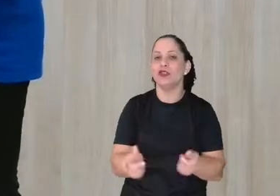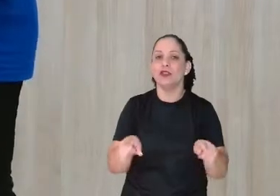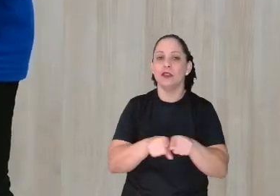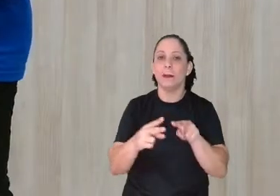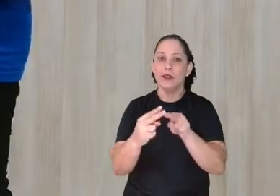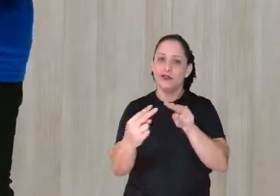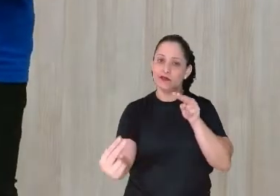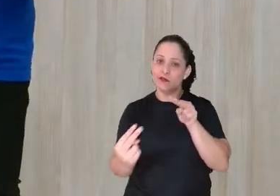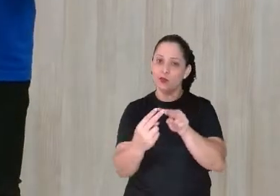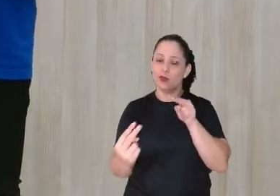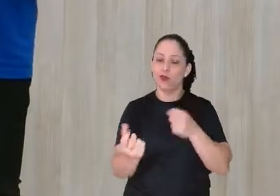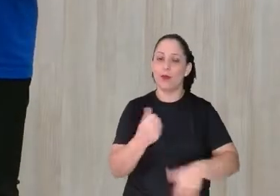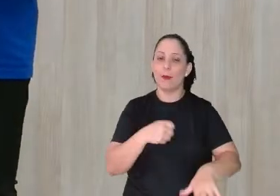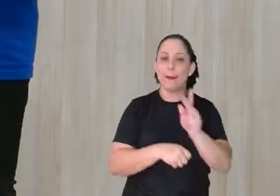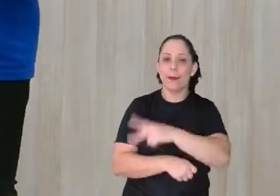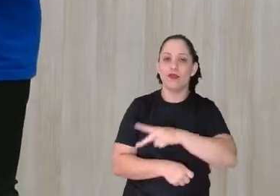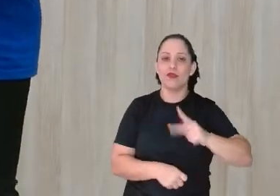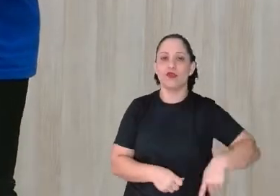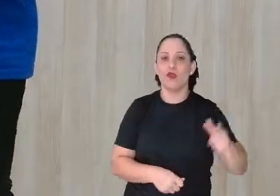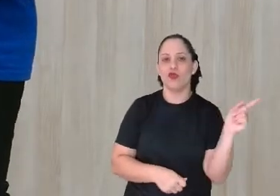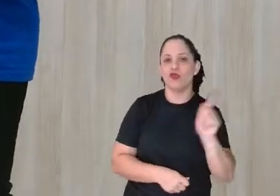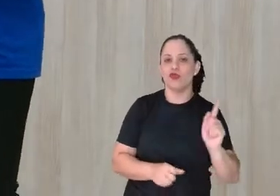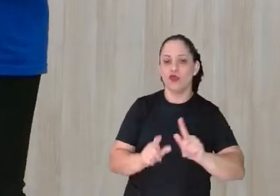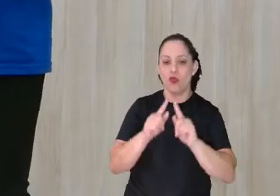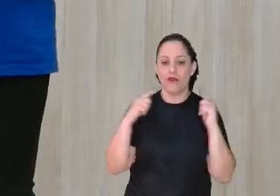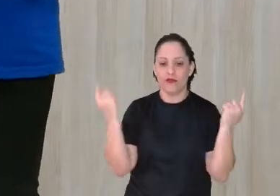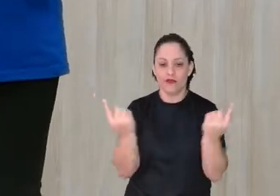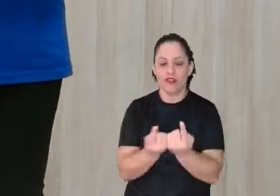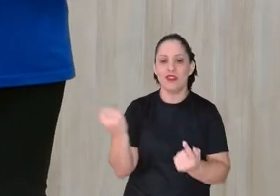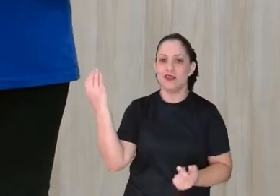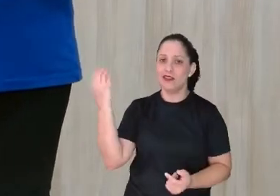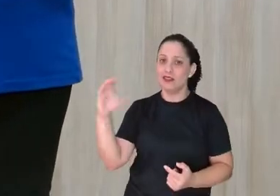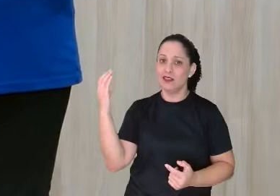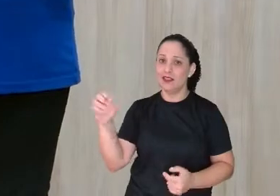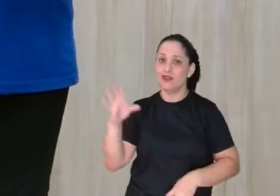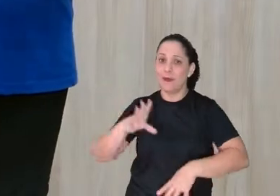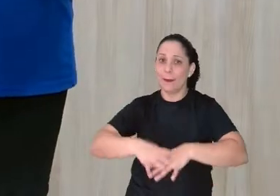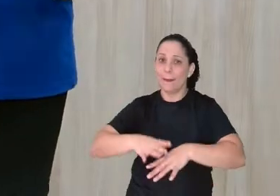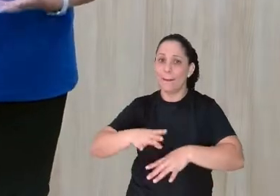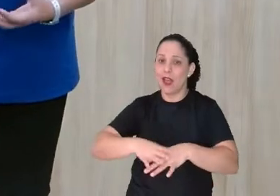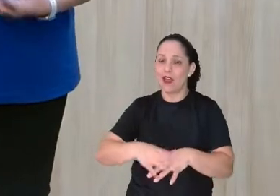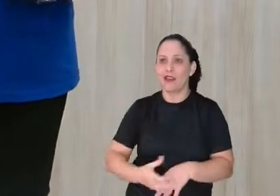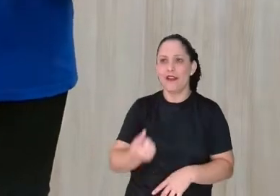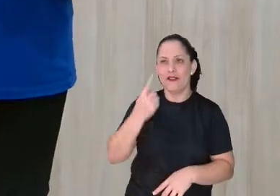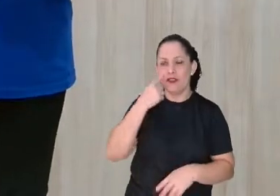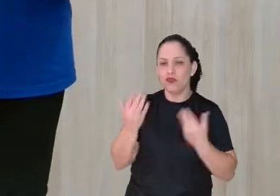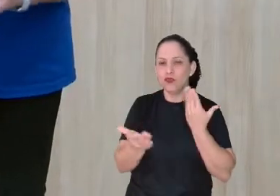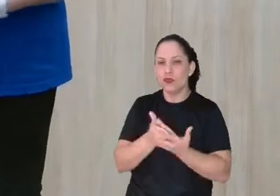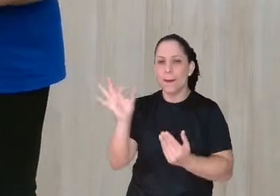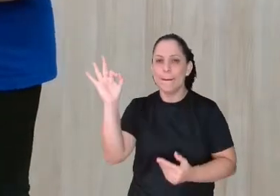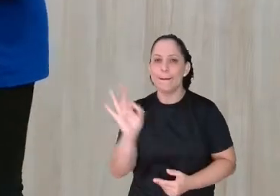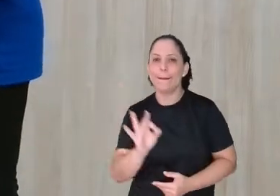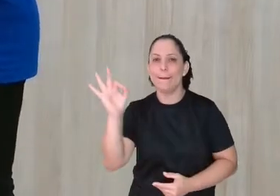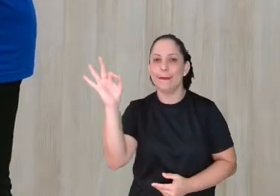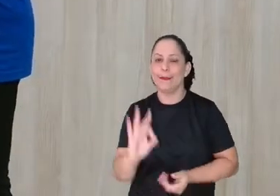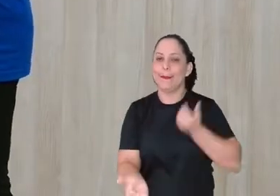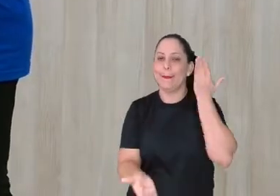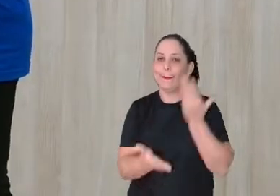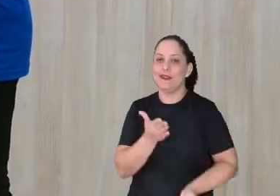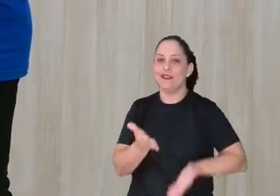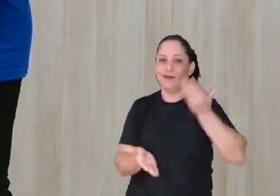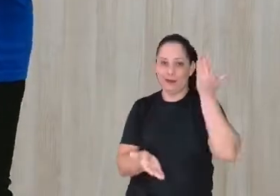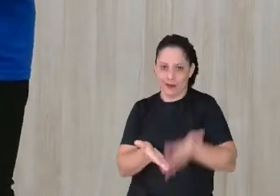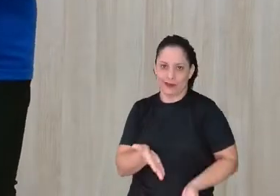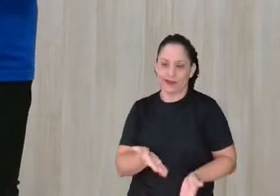alguns professores, geografia, ciência, até mesmo matemática, falando a quantidade, né, o percentual. Então, aí